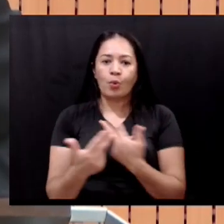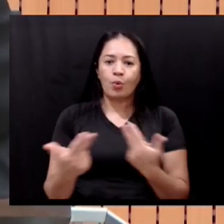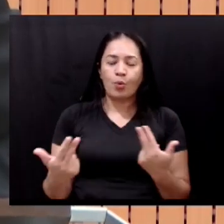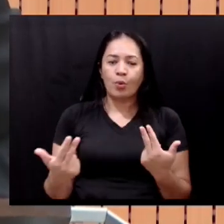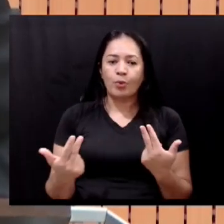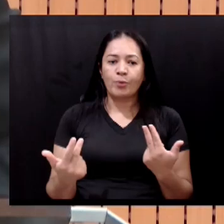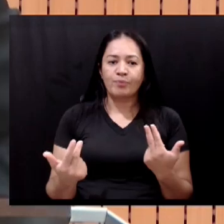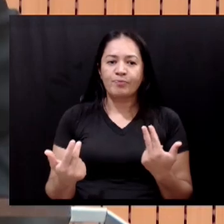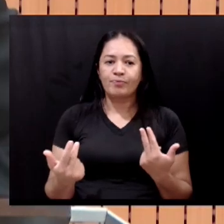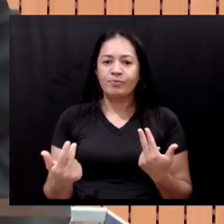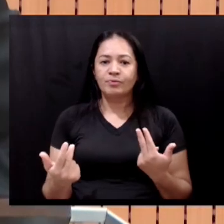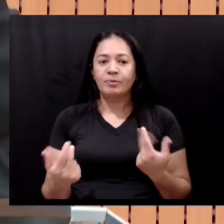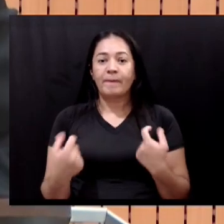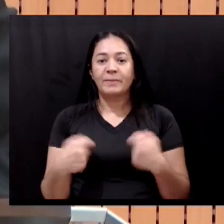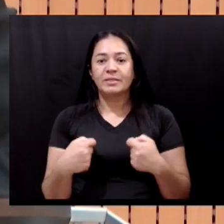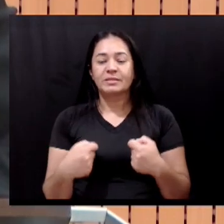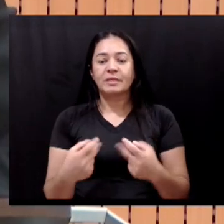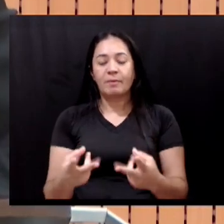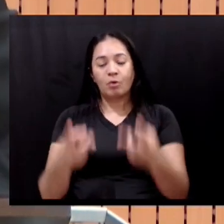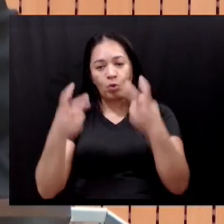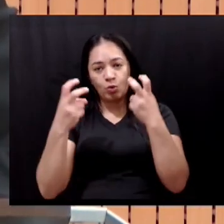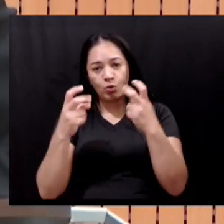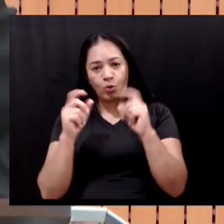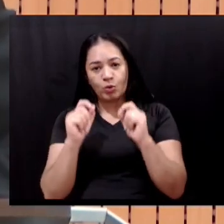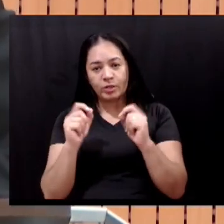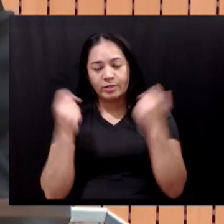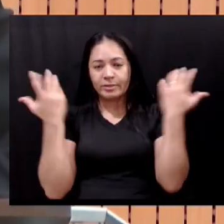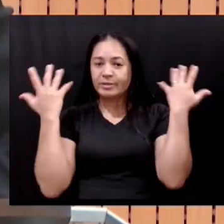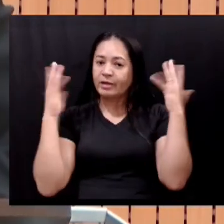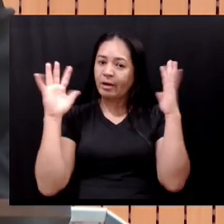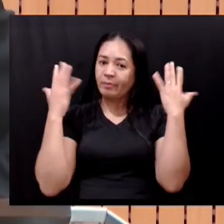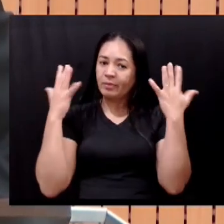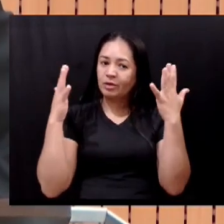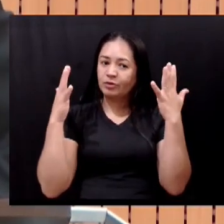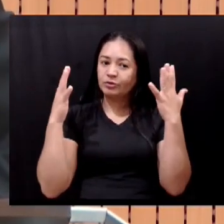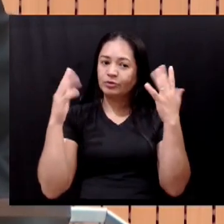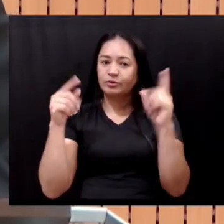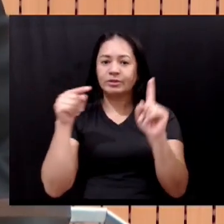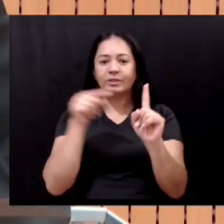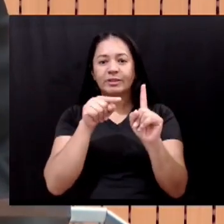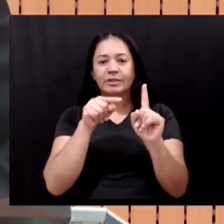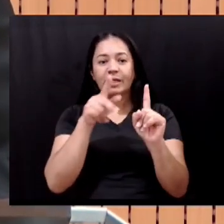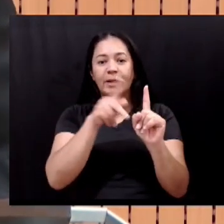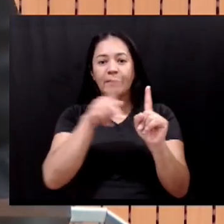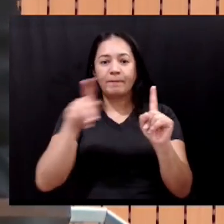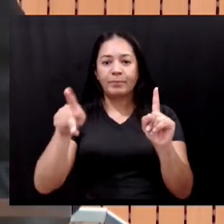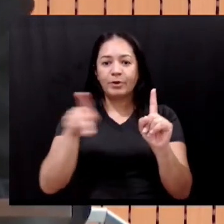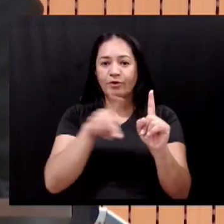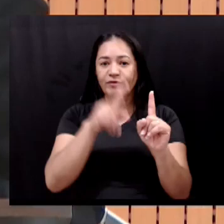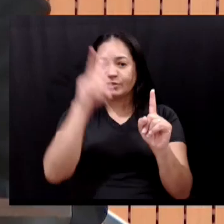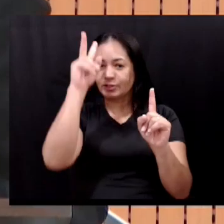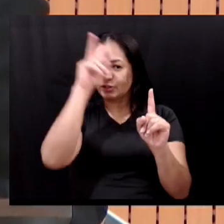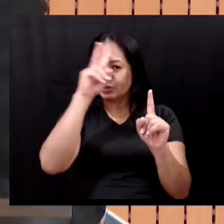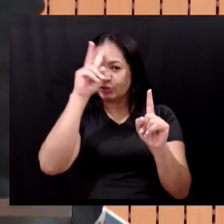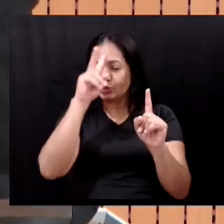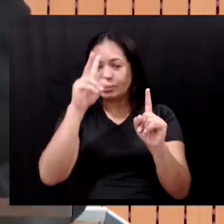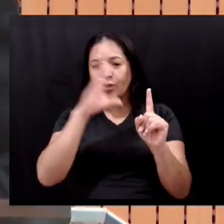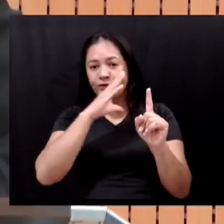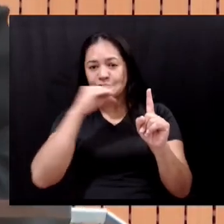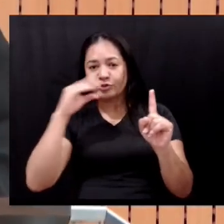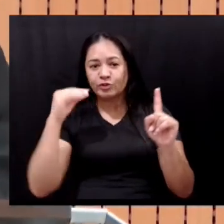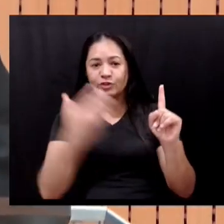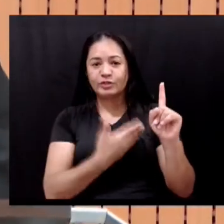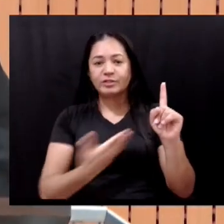devemos reconhecer, e aplaudir o professor, historiador e servidor público Orestes